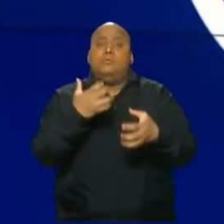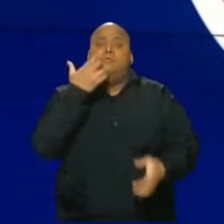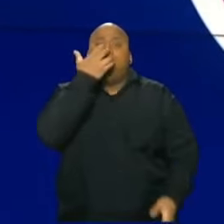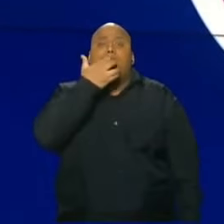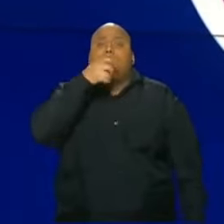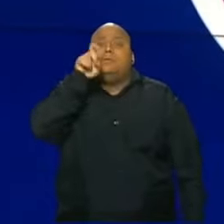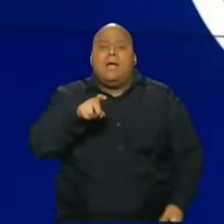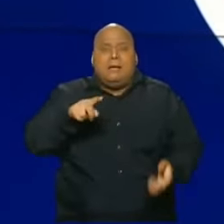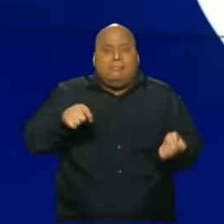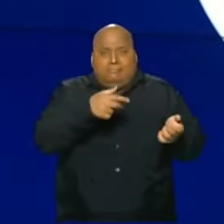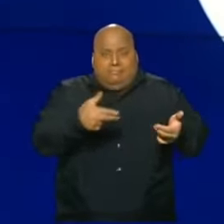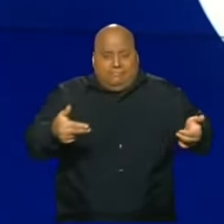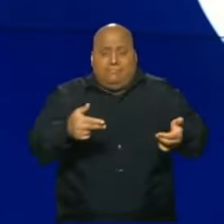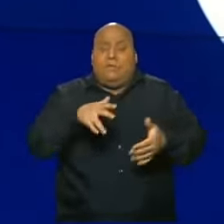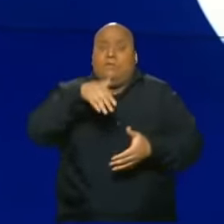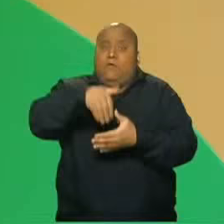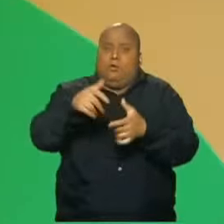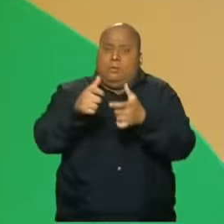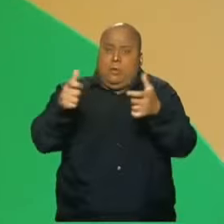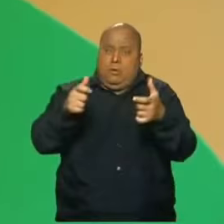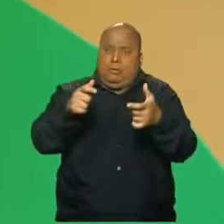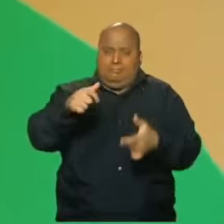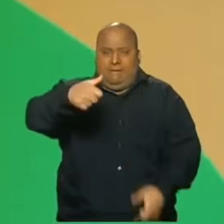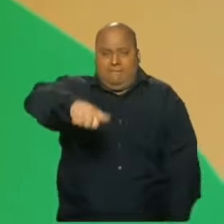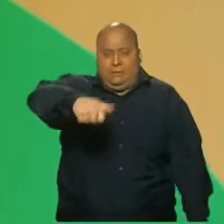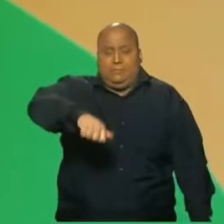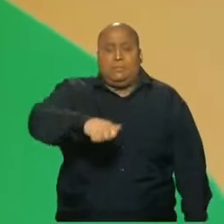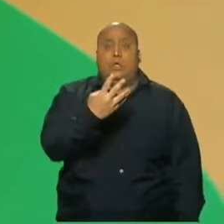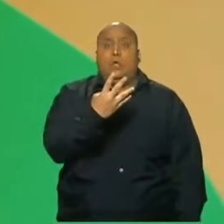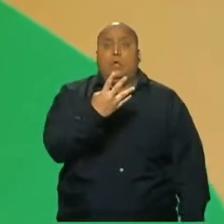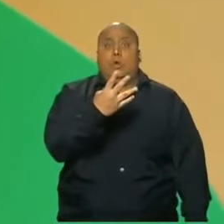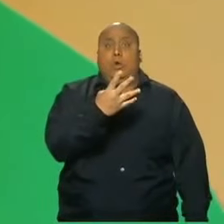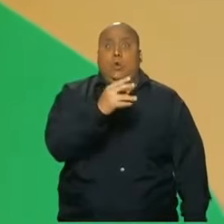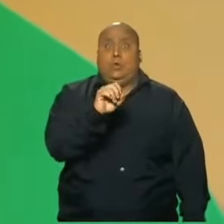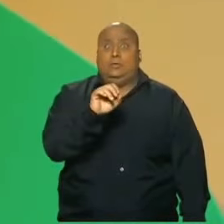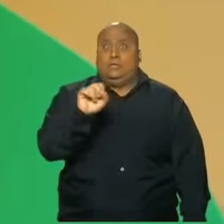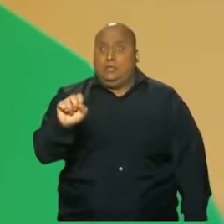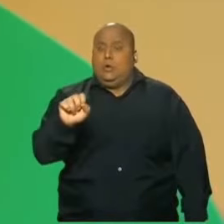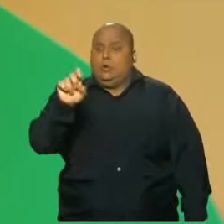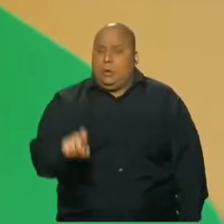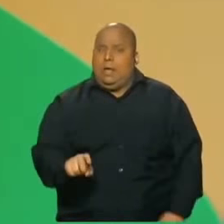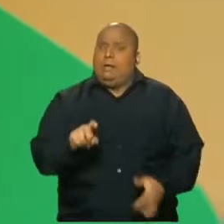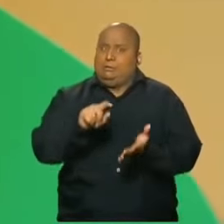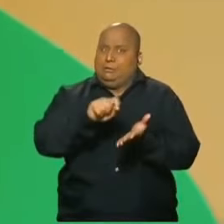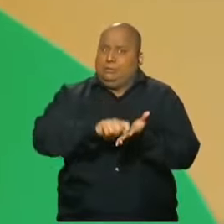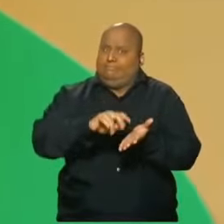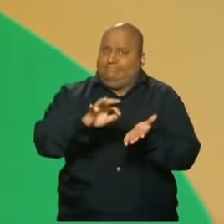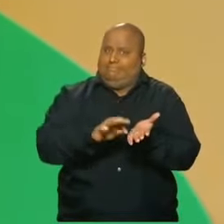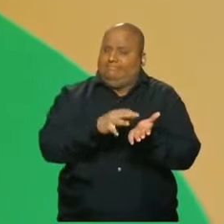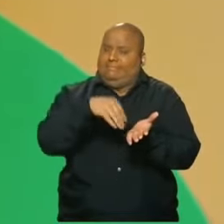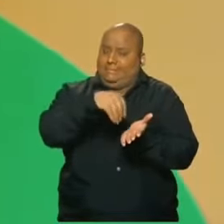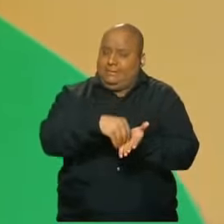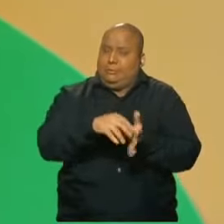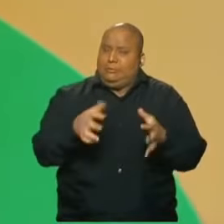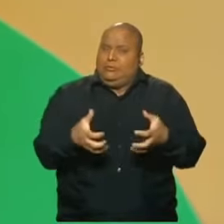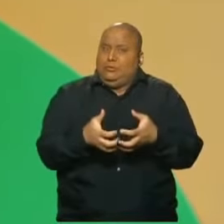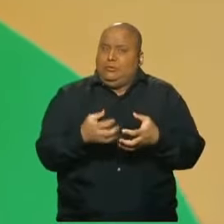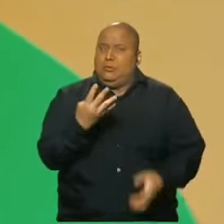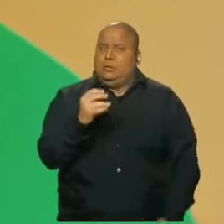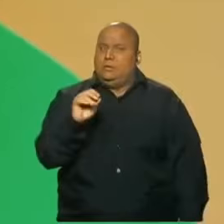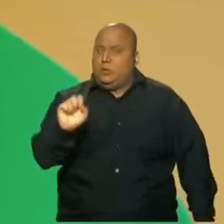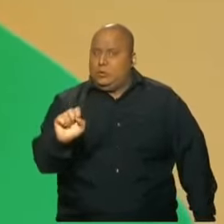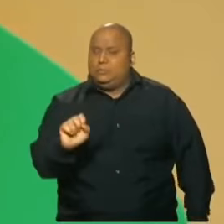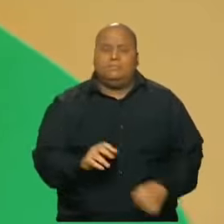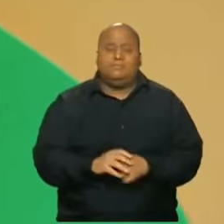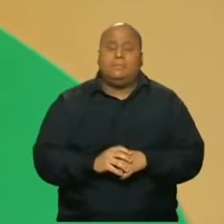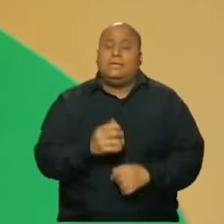Música Instrumental pelo voto do júri. Foram 408 composições inscritas nessa categoria.